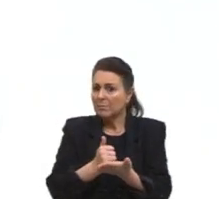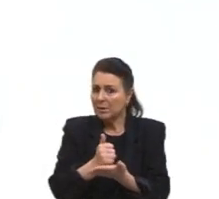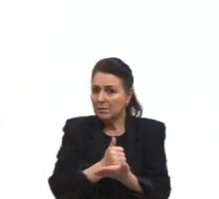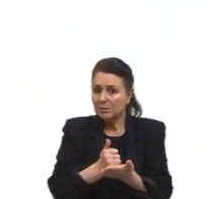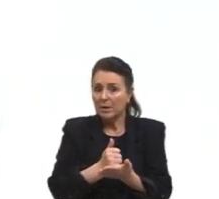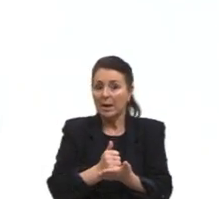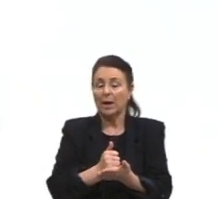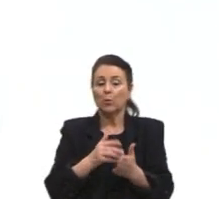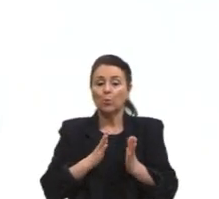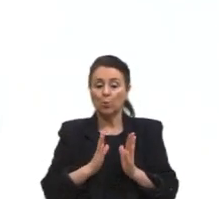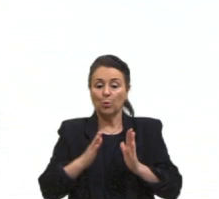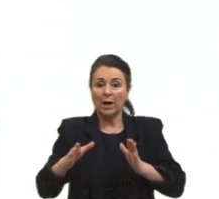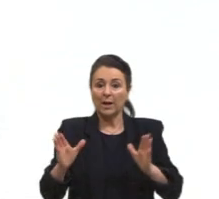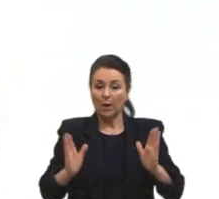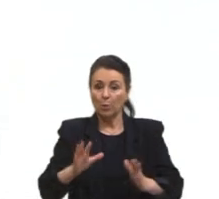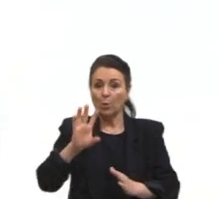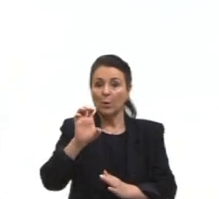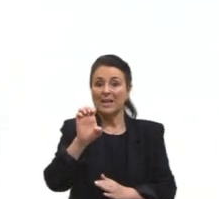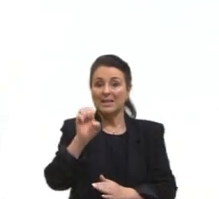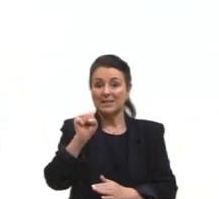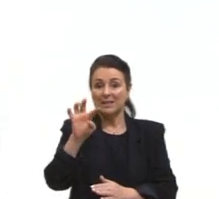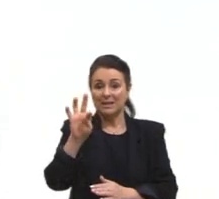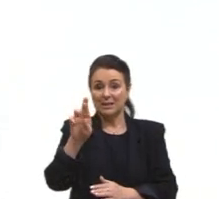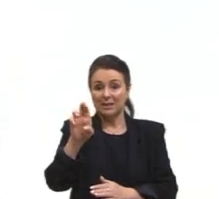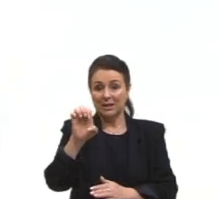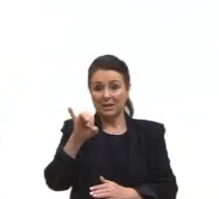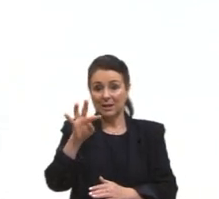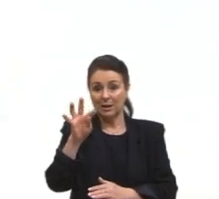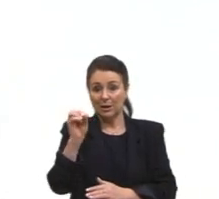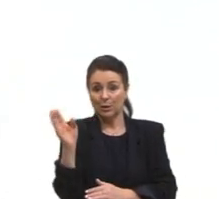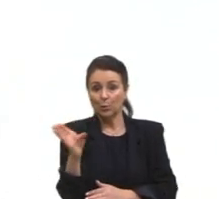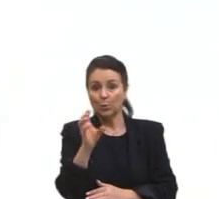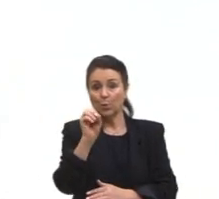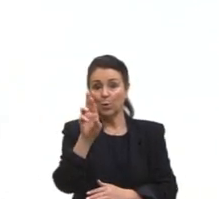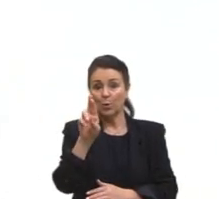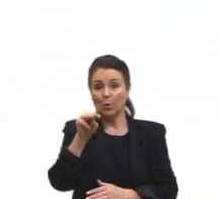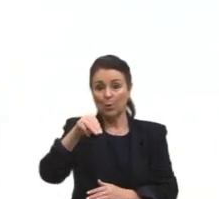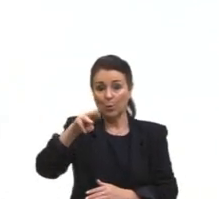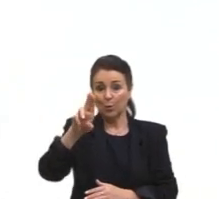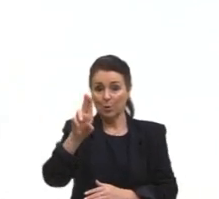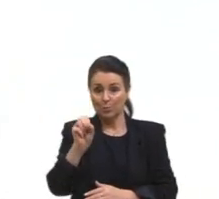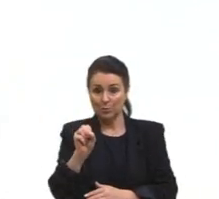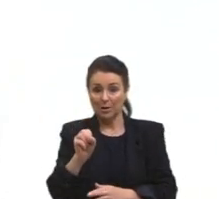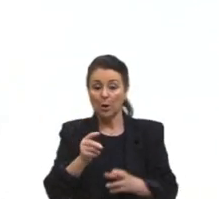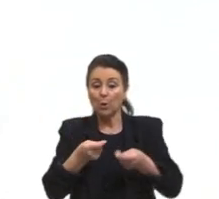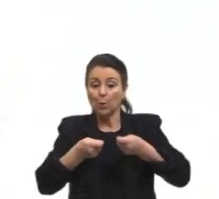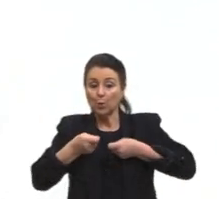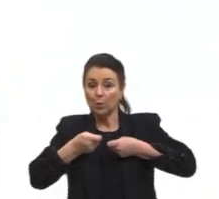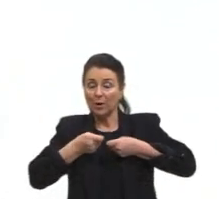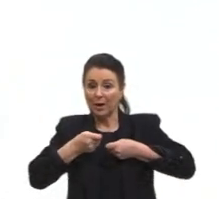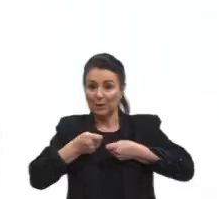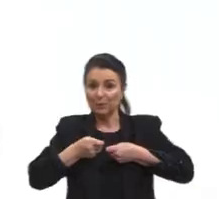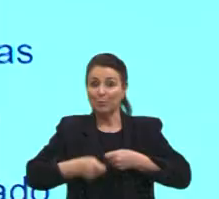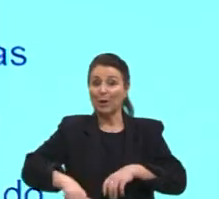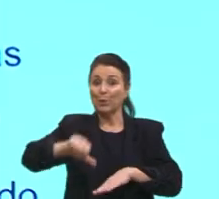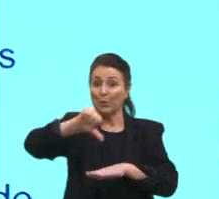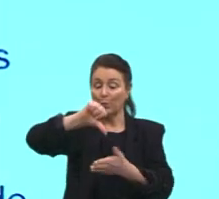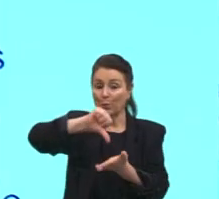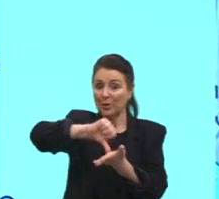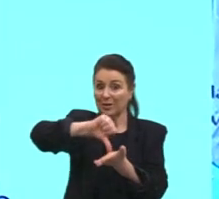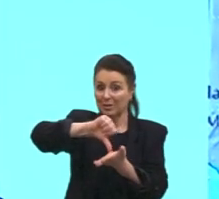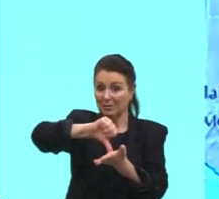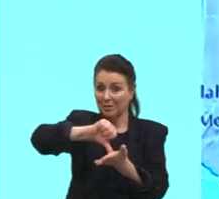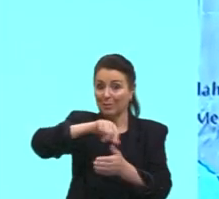Estreito de hormônios né controlado pelo Irã então o Irã também tem essa essa relação tá E aí eu trago para vocês né um a imagem